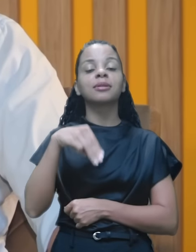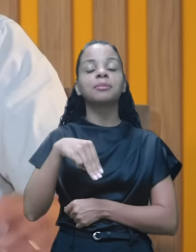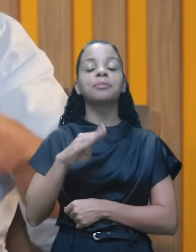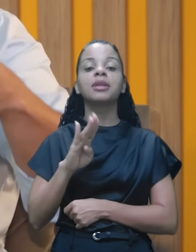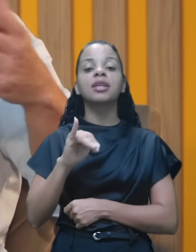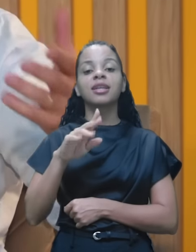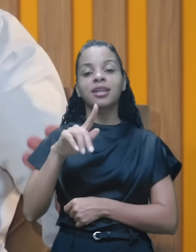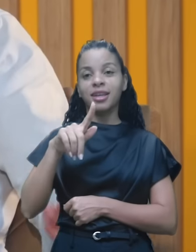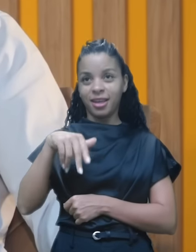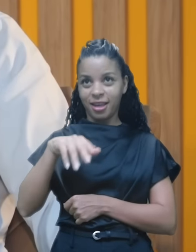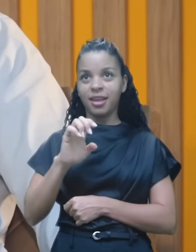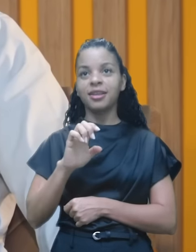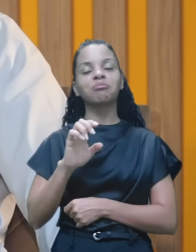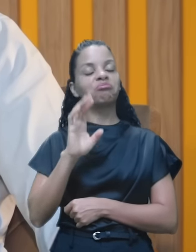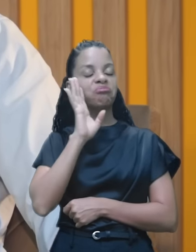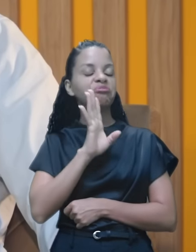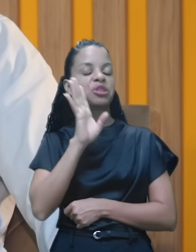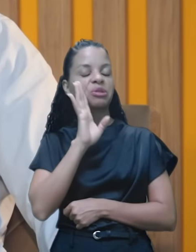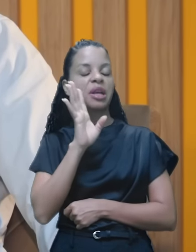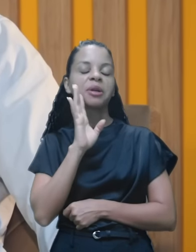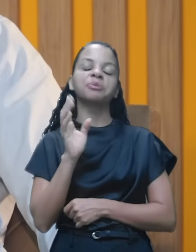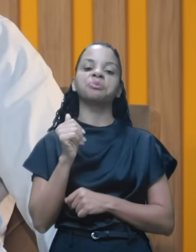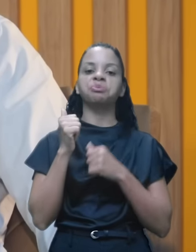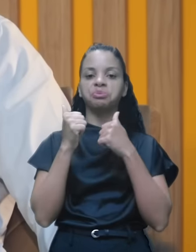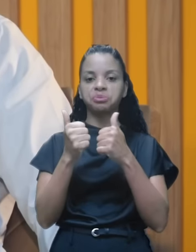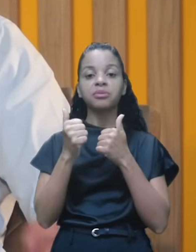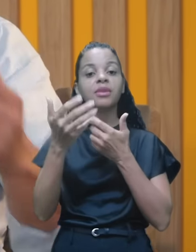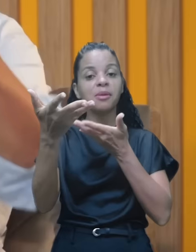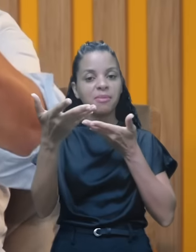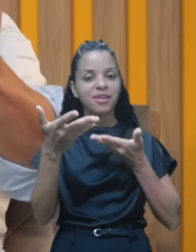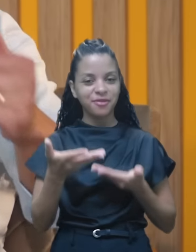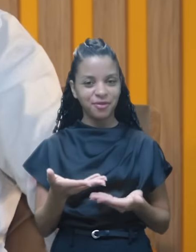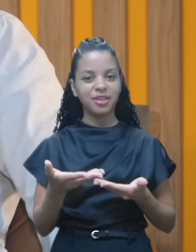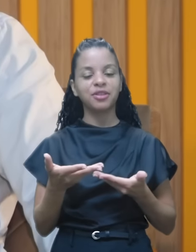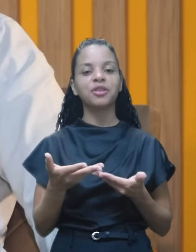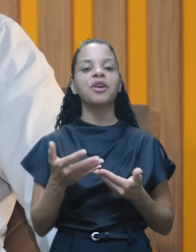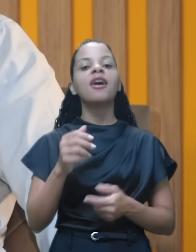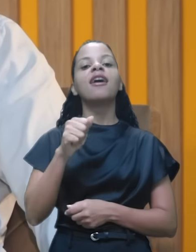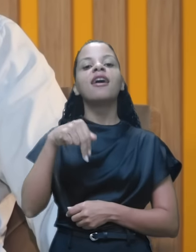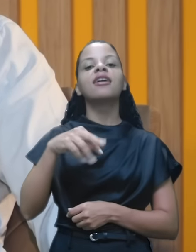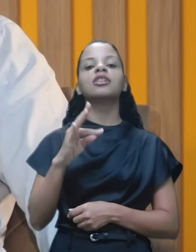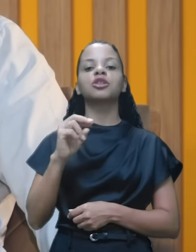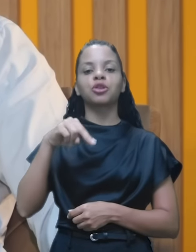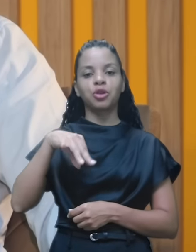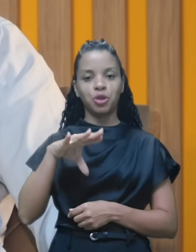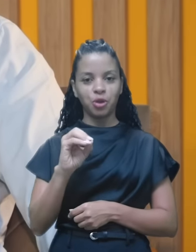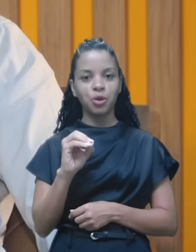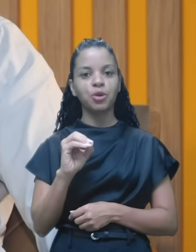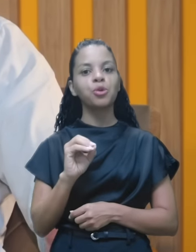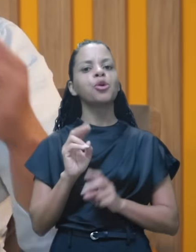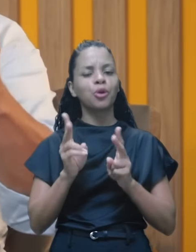realmente participar e conhecer um pouquinho da cultura moçambicana. Então, muito bem-vindo aí, Antônio